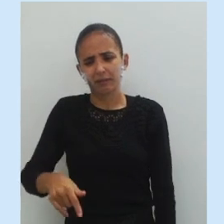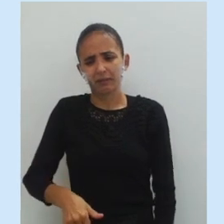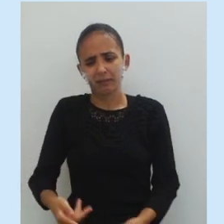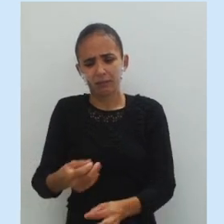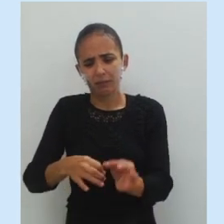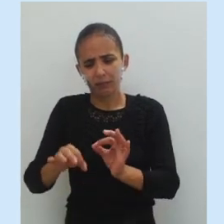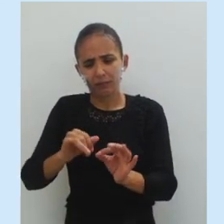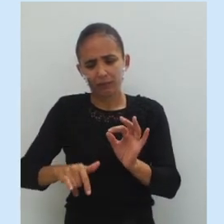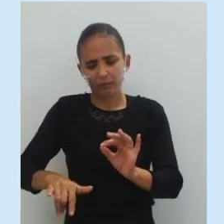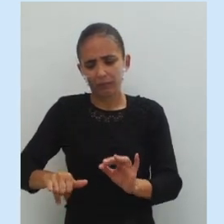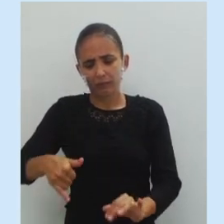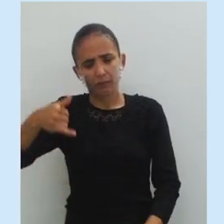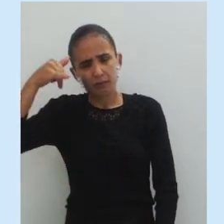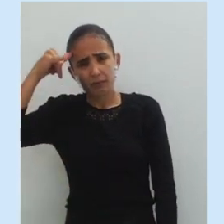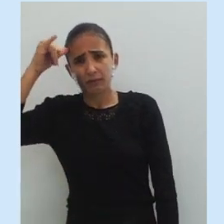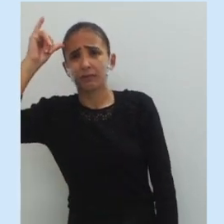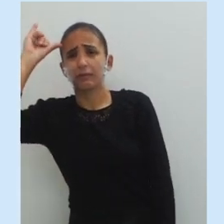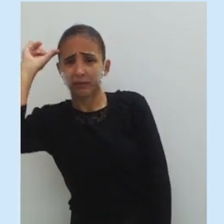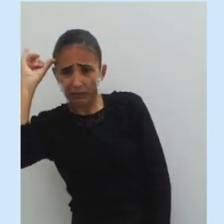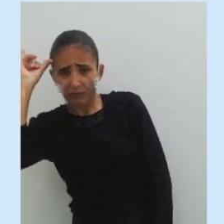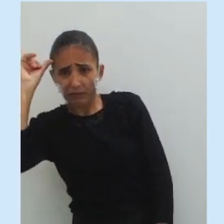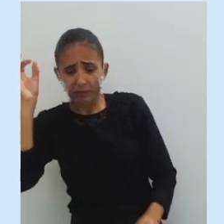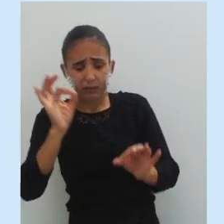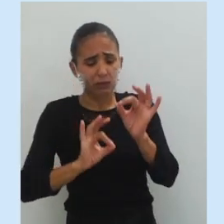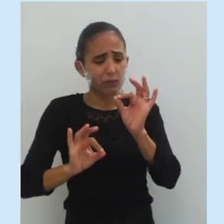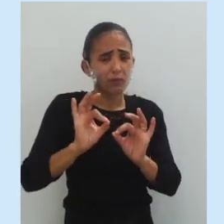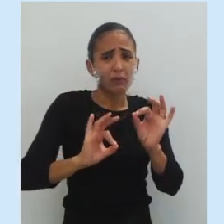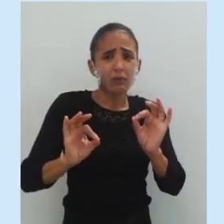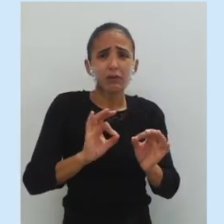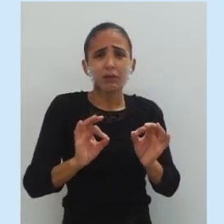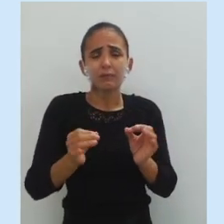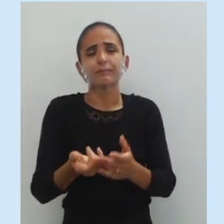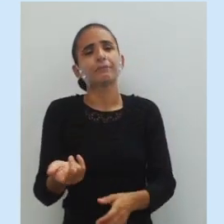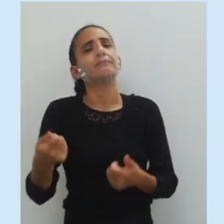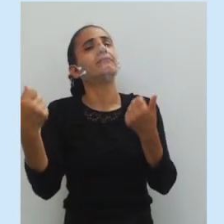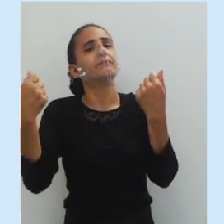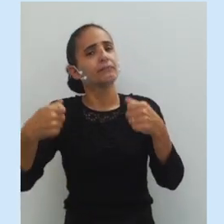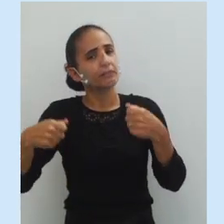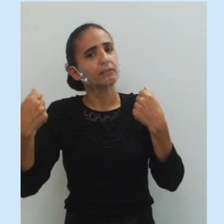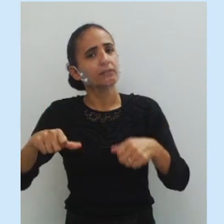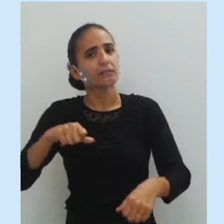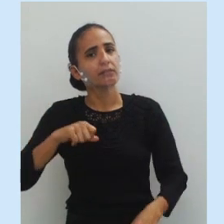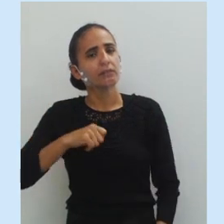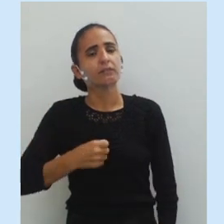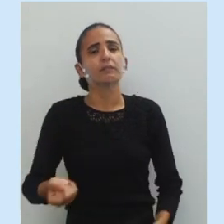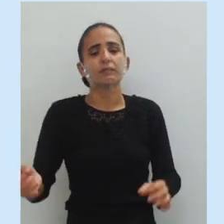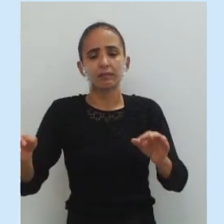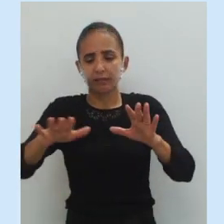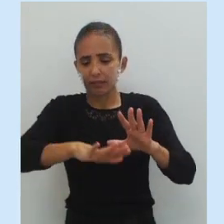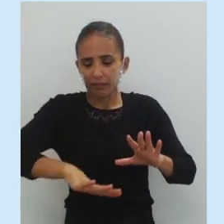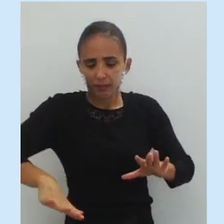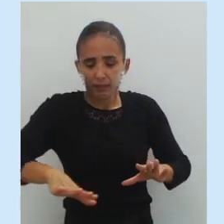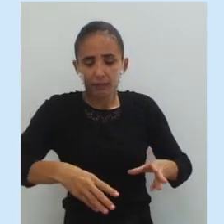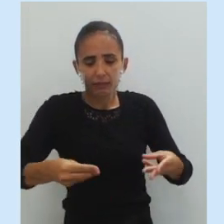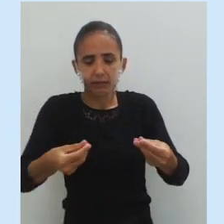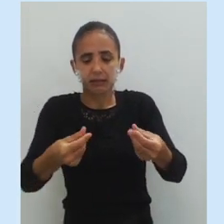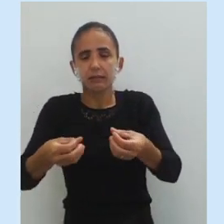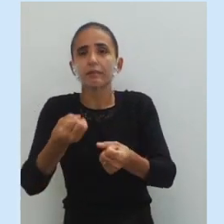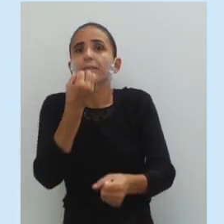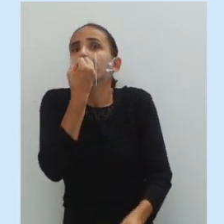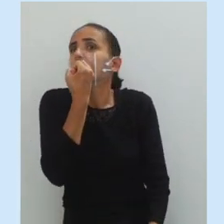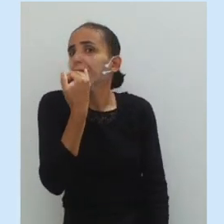criar apenas a questão da produção de soja. Então, tem que ter um clima favorável,